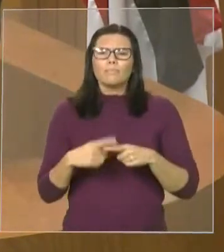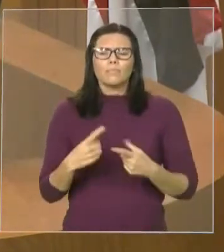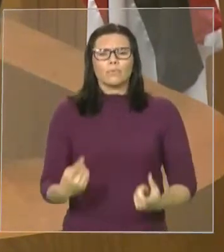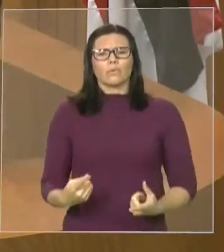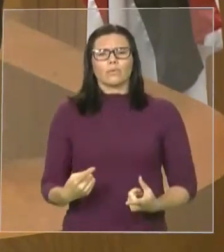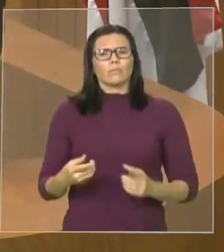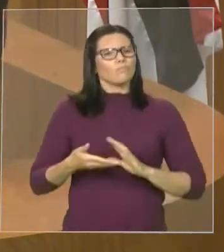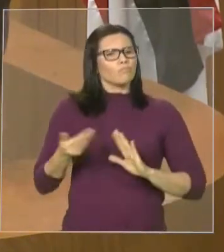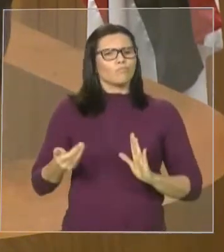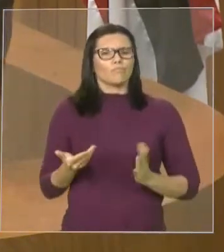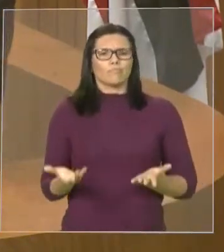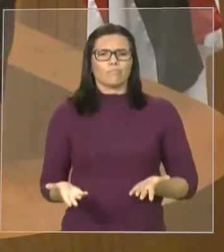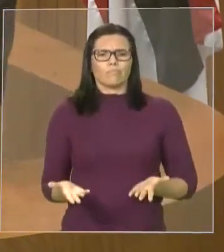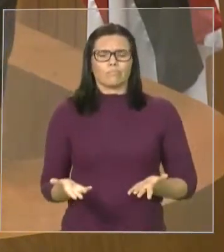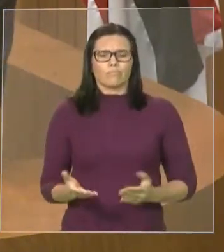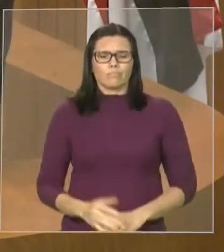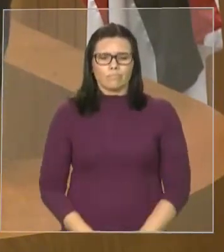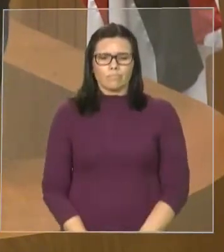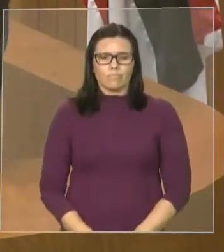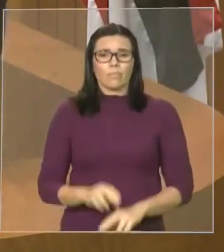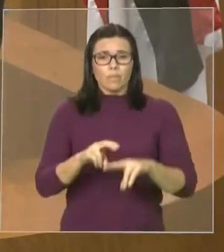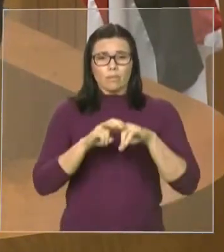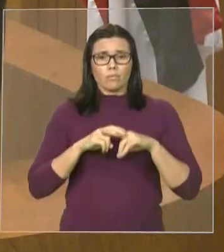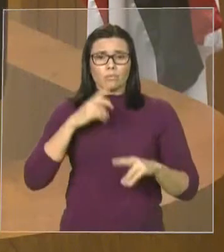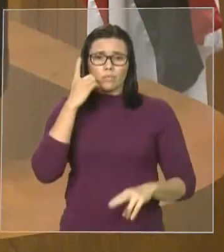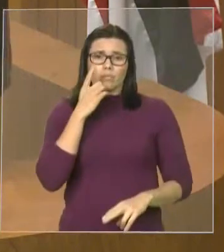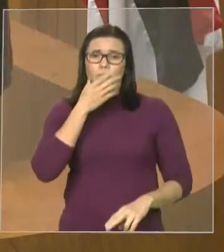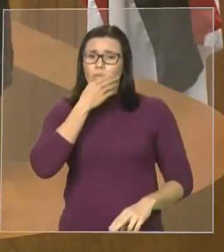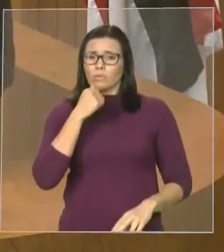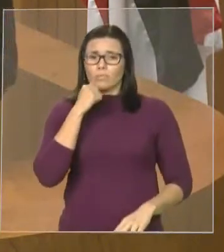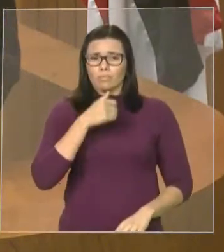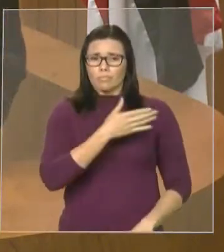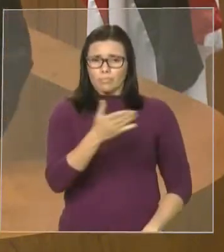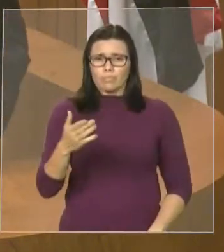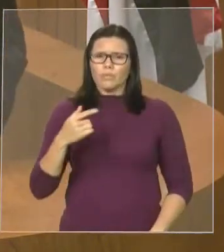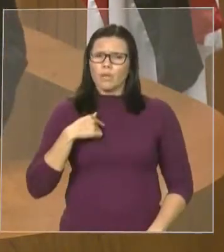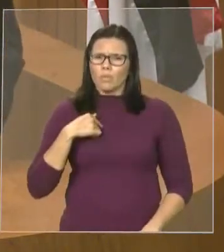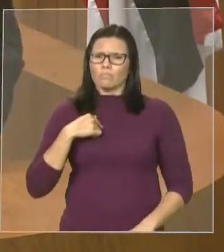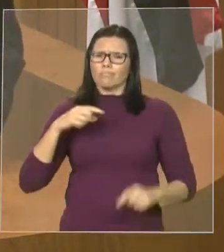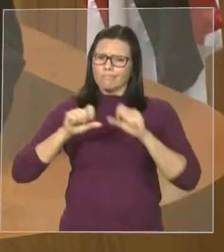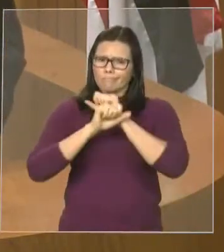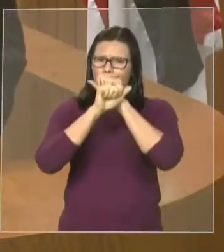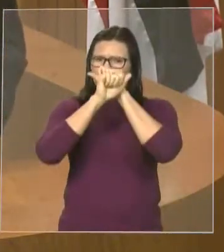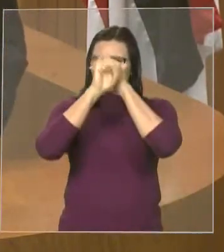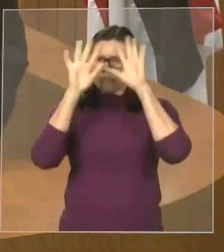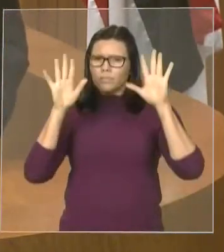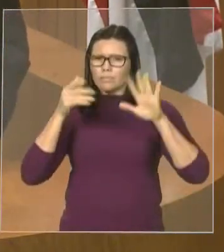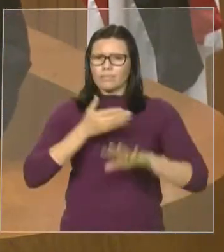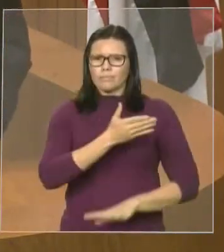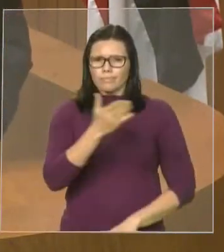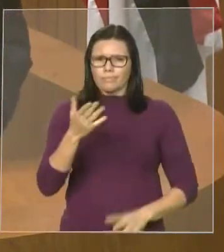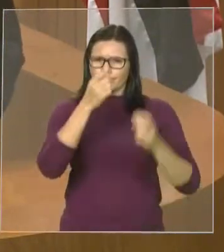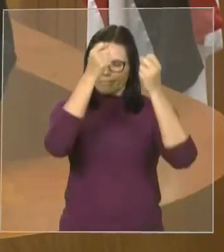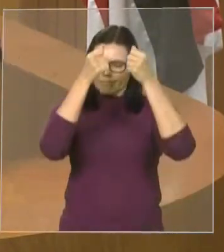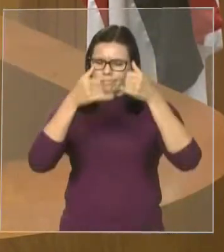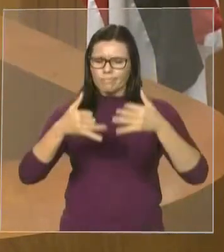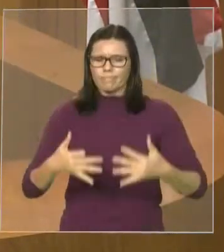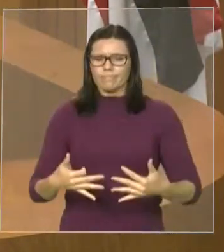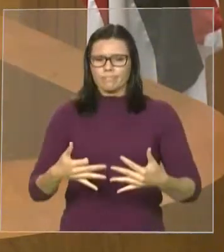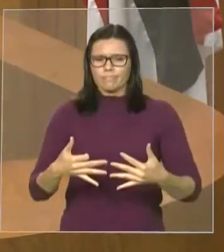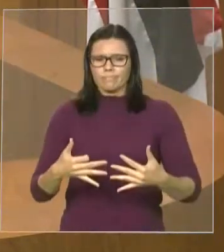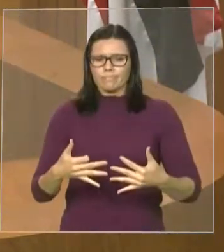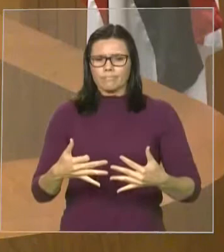senhoras deputados, eu gostaria de deixar claro aqui a